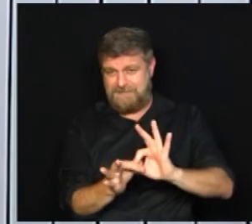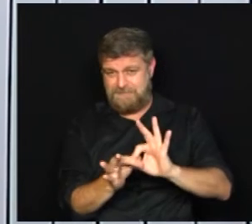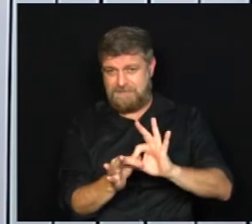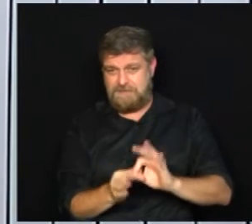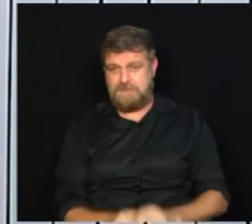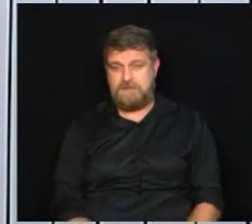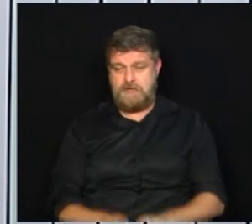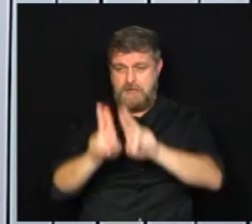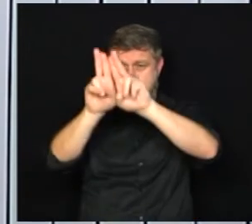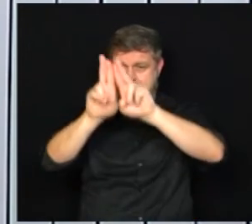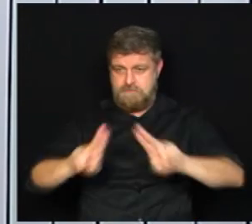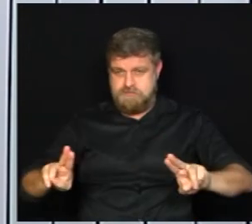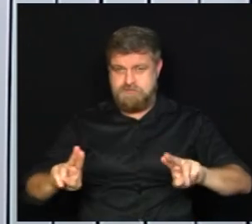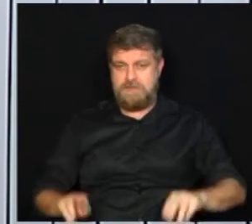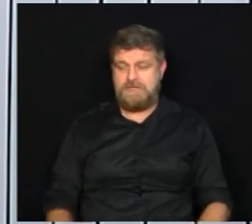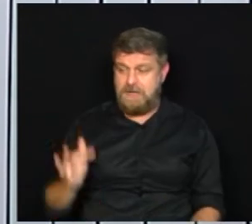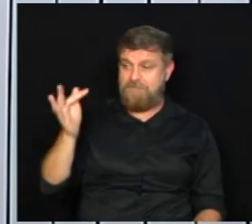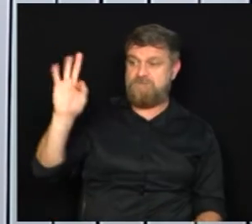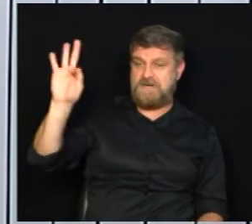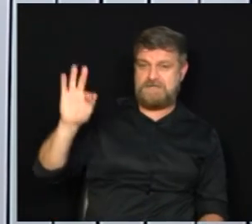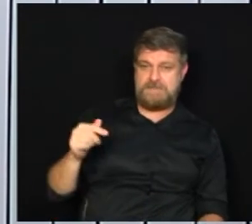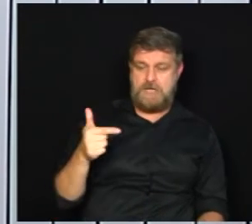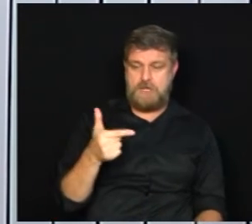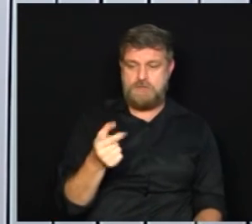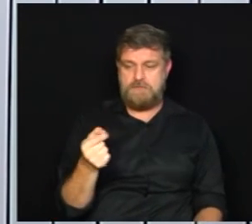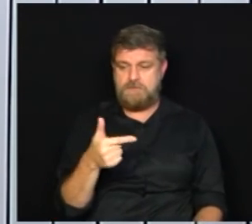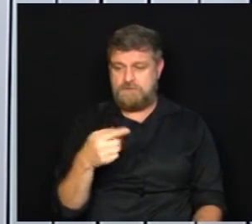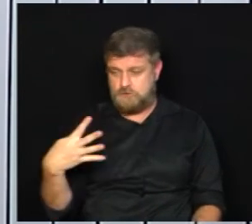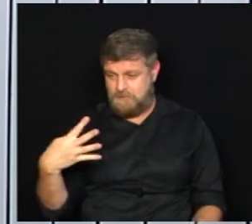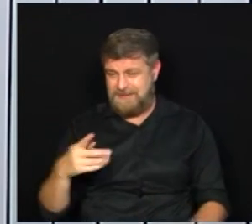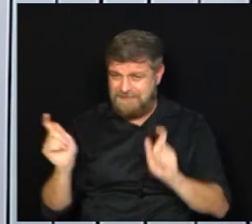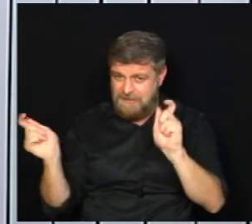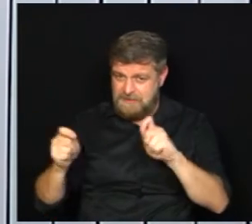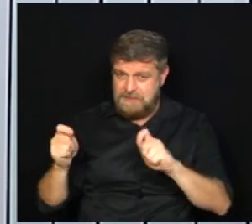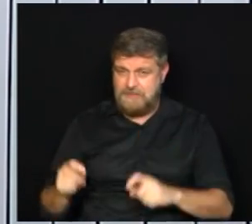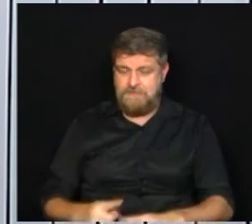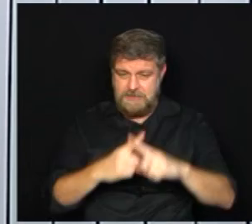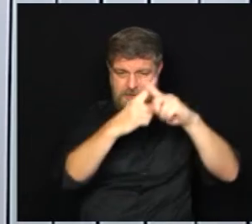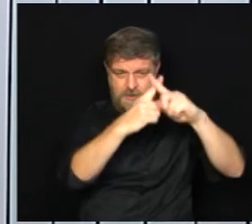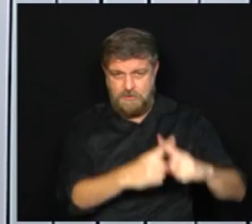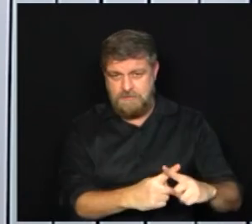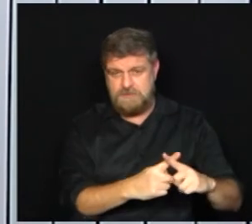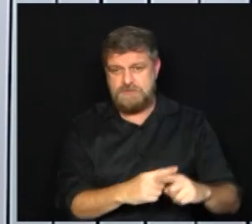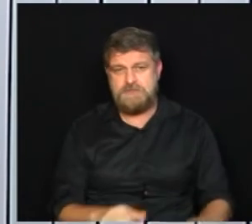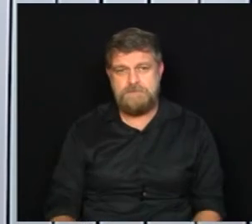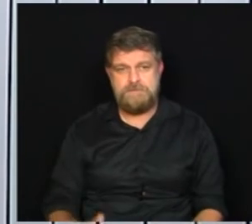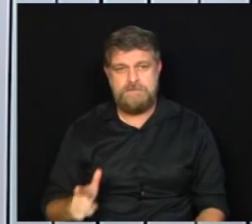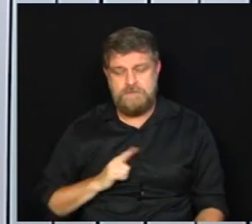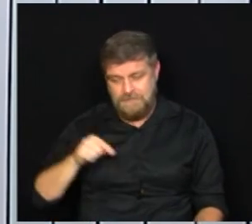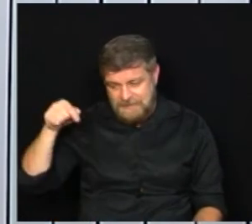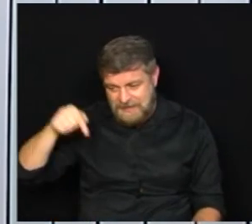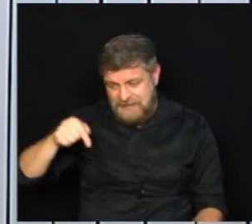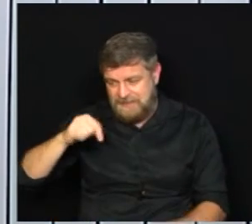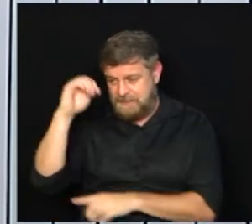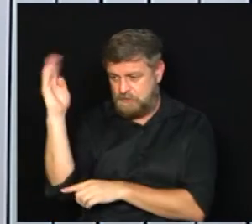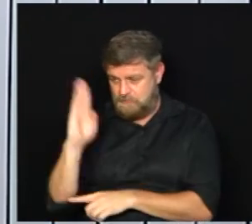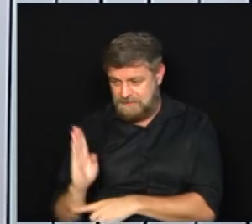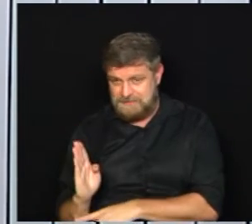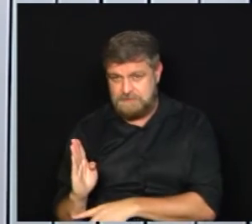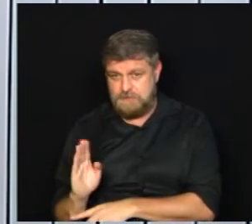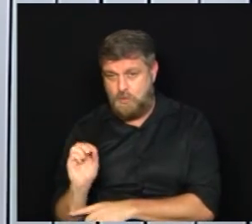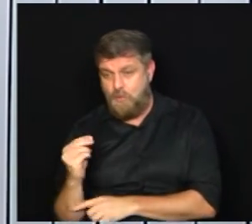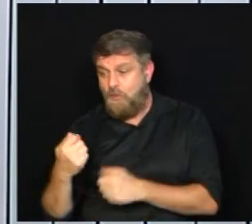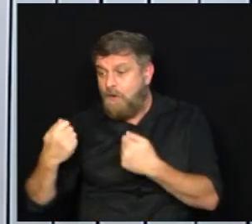Paris em 2024, você consegue competir com as provas aqui do Brasil